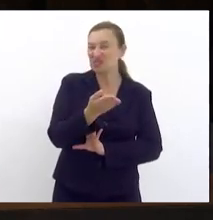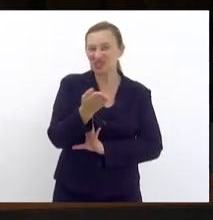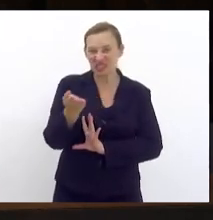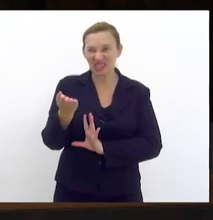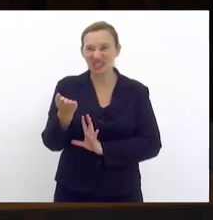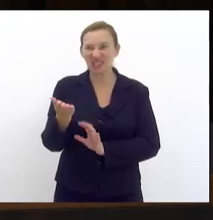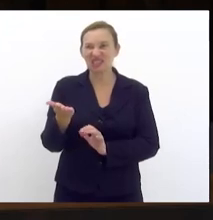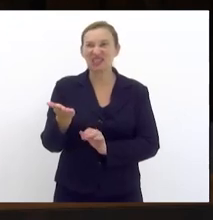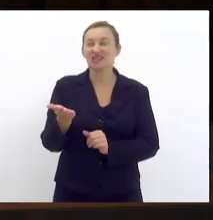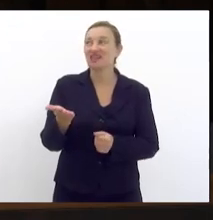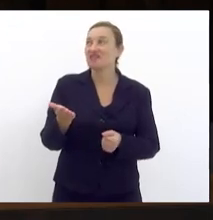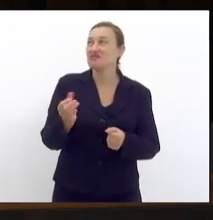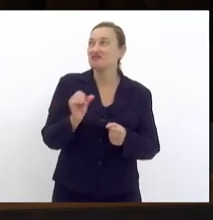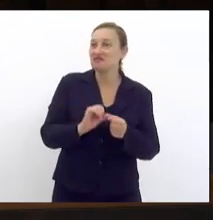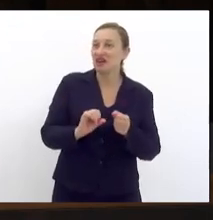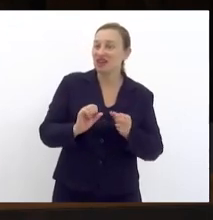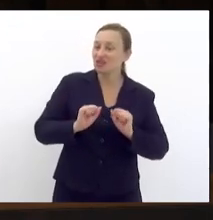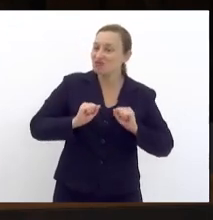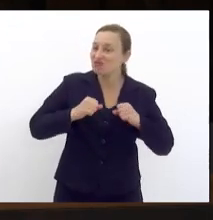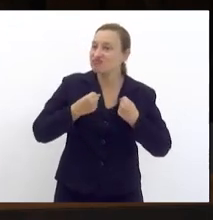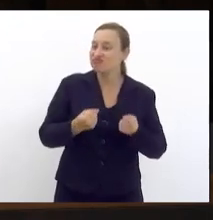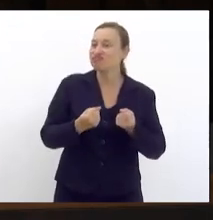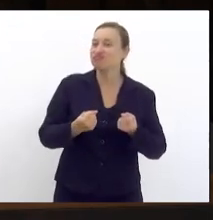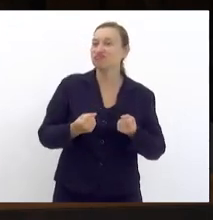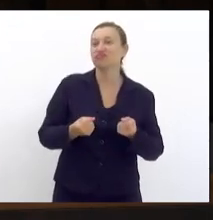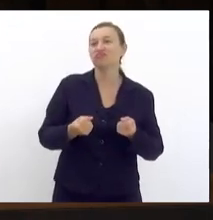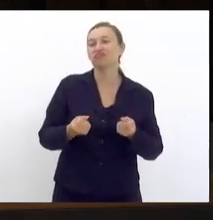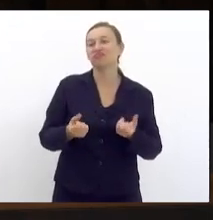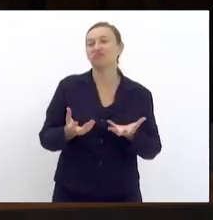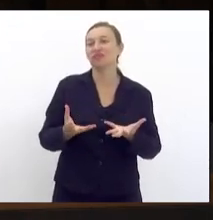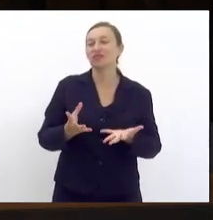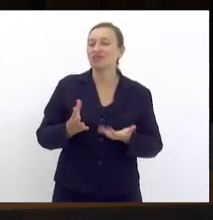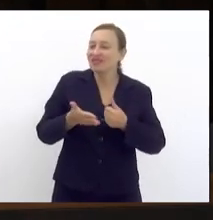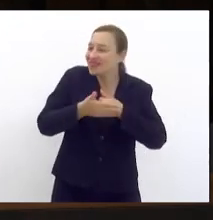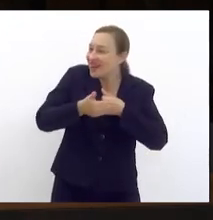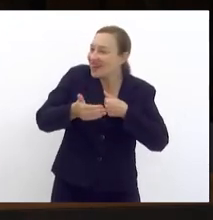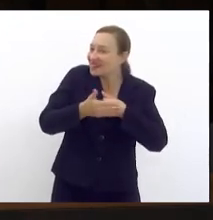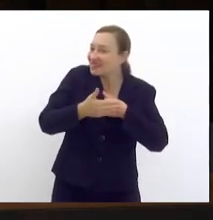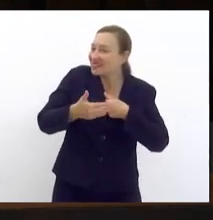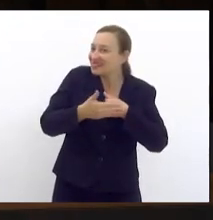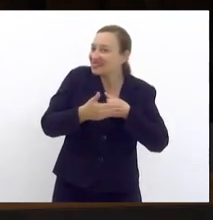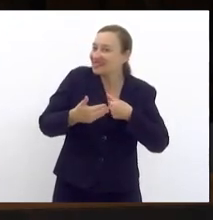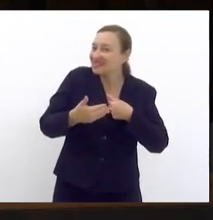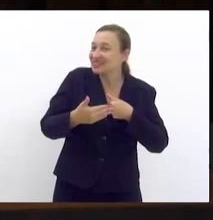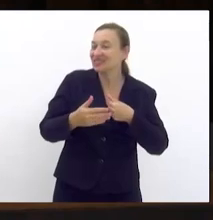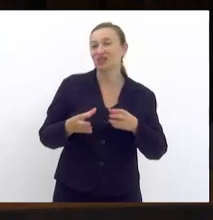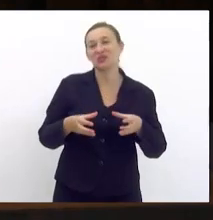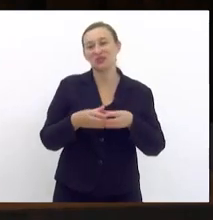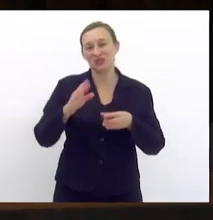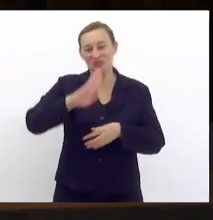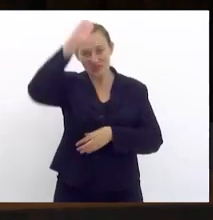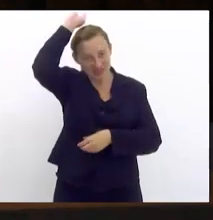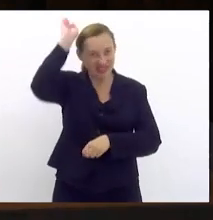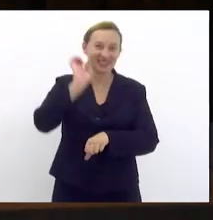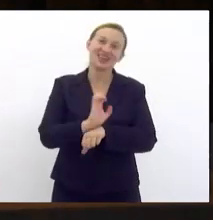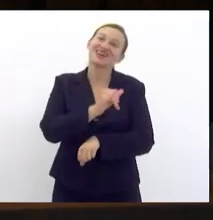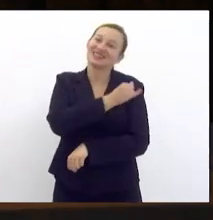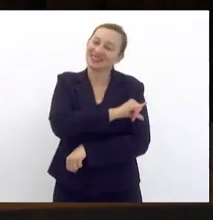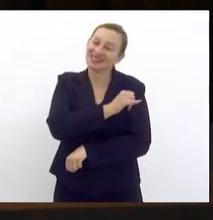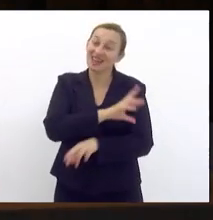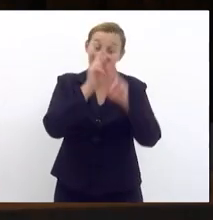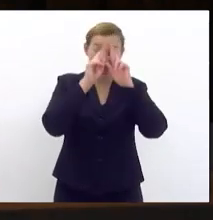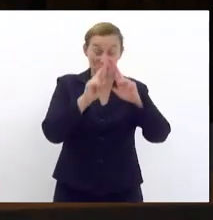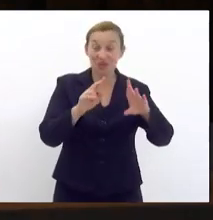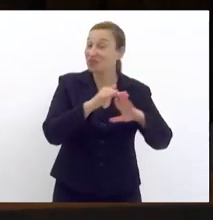isso com muito afinco, com muita vontade, com muito carinho. E o Corpo Bombeiro do Estado do Rio de Janeiro,